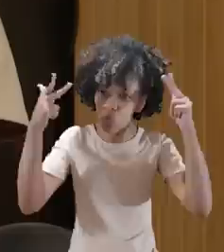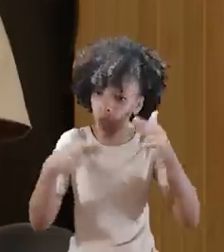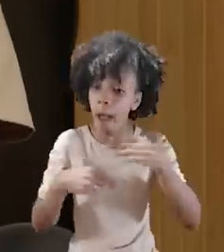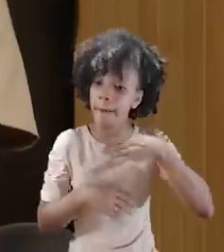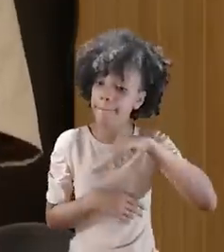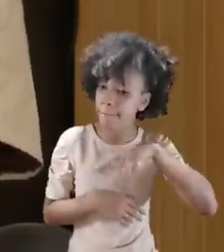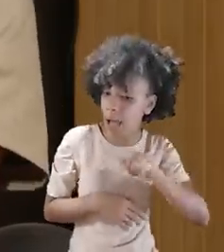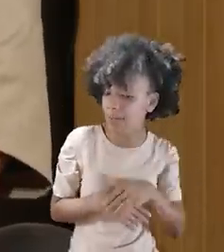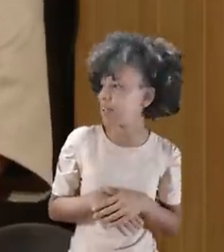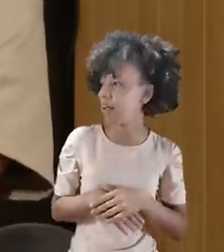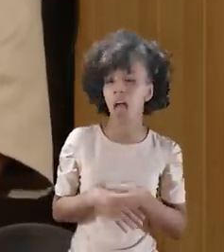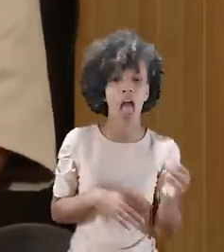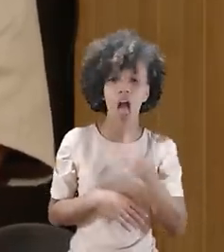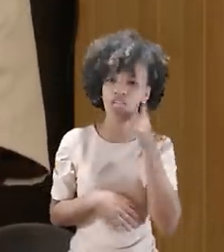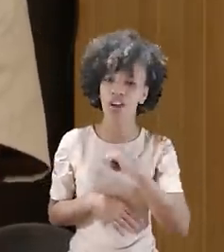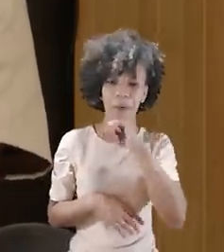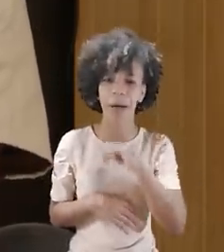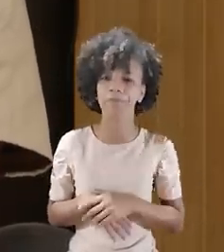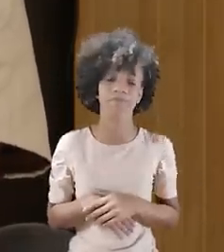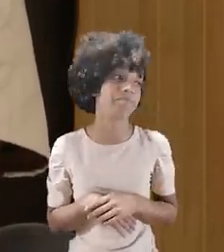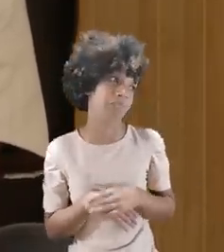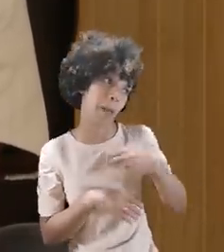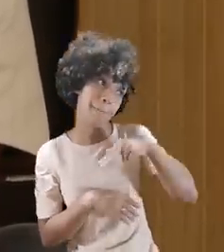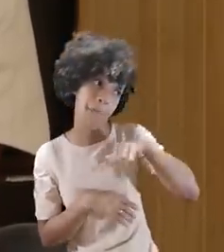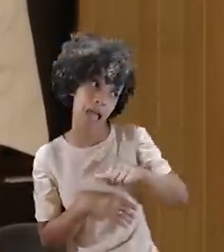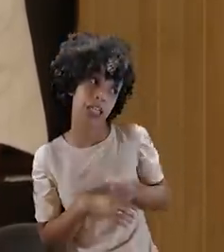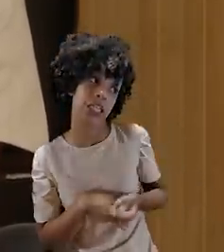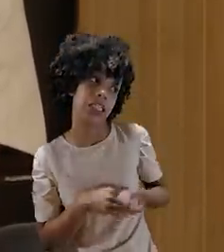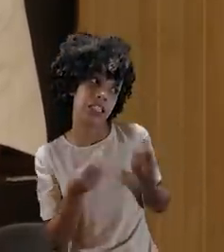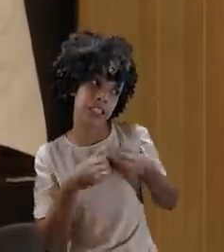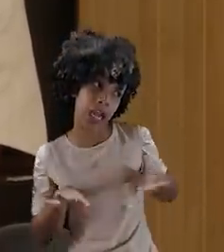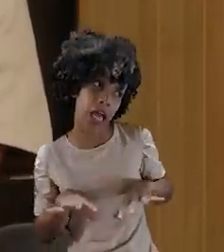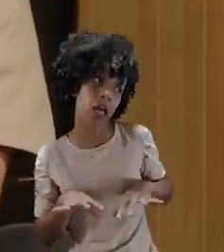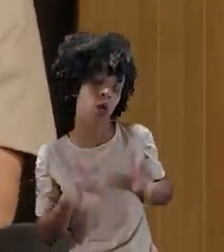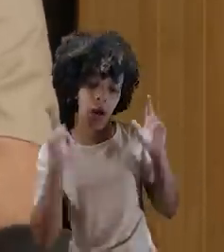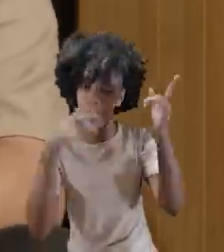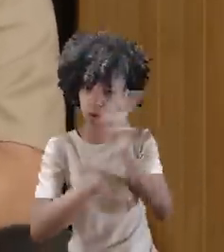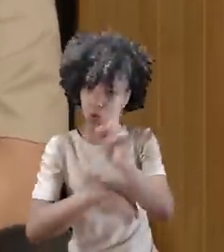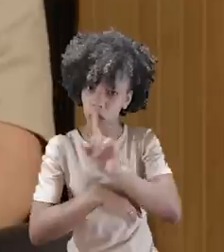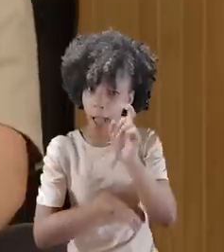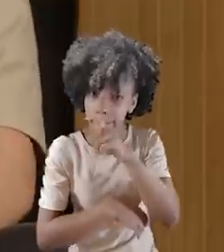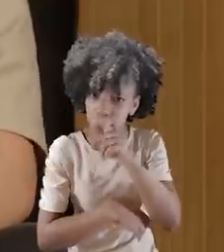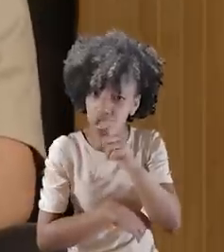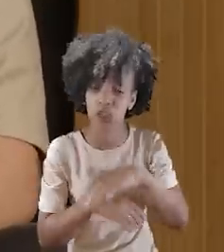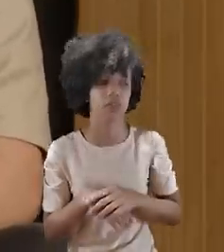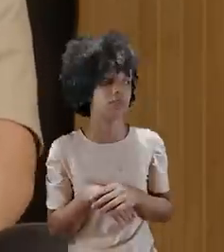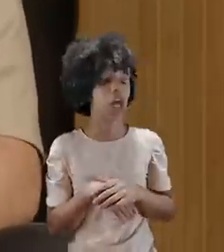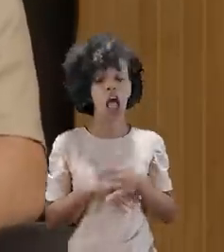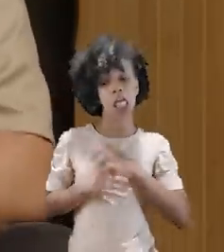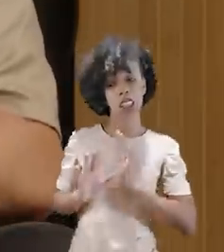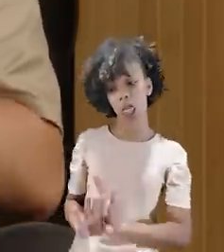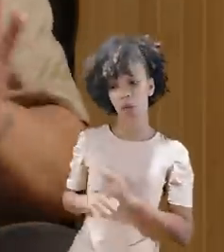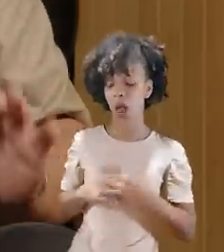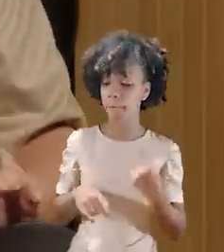velho máquina não estourar o cabelo hein a nova mãe dizer que máquinas troca cabelo né máquina não estraga o cabelo não corta